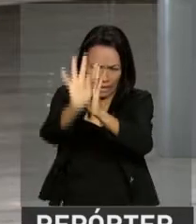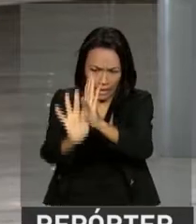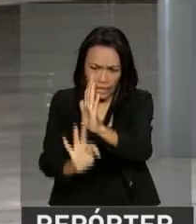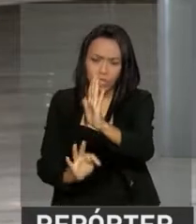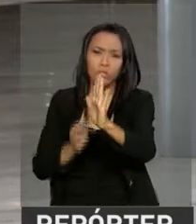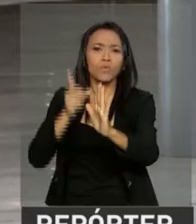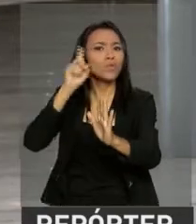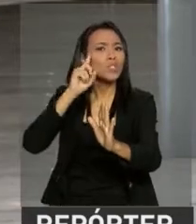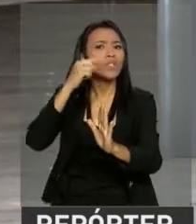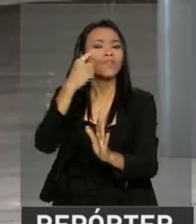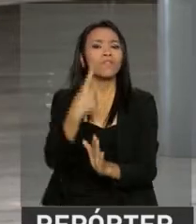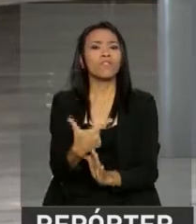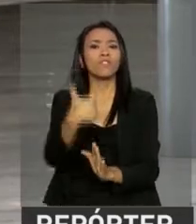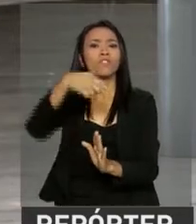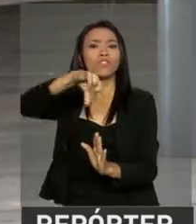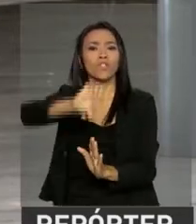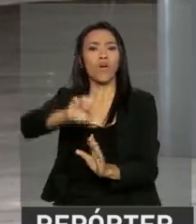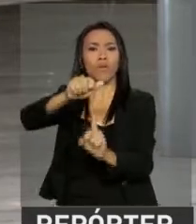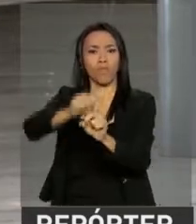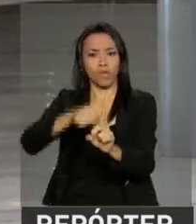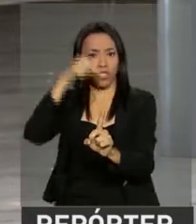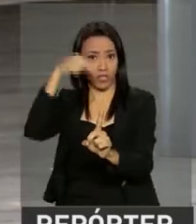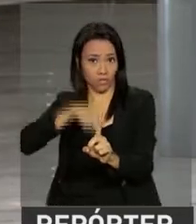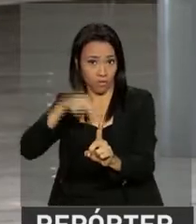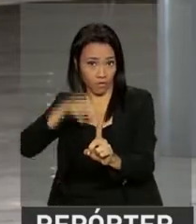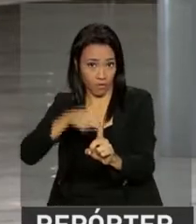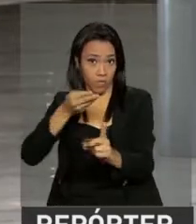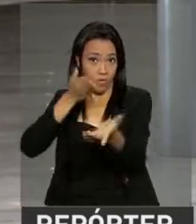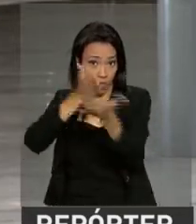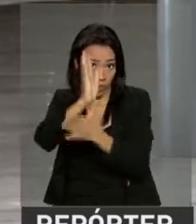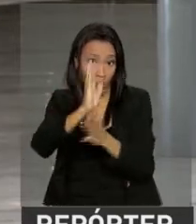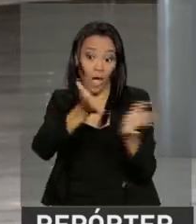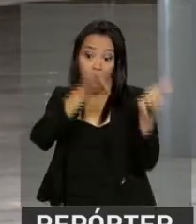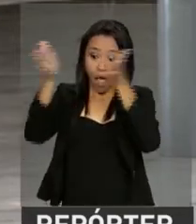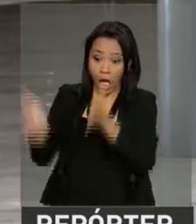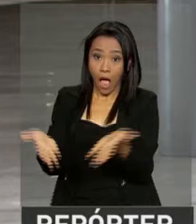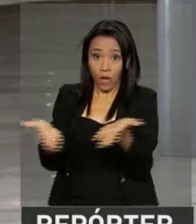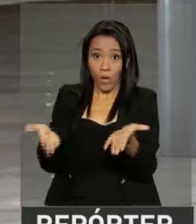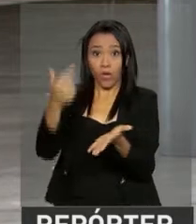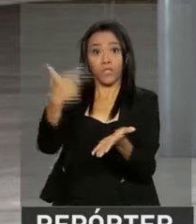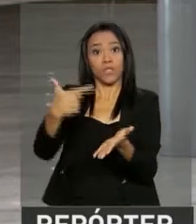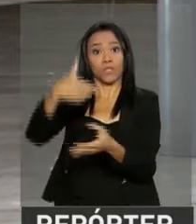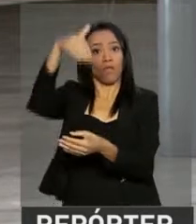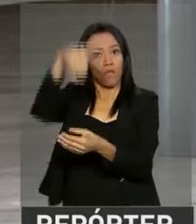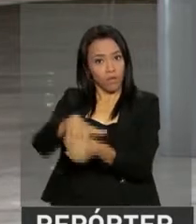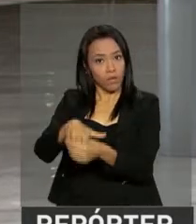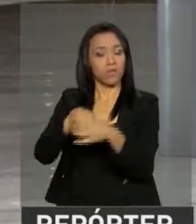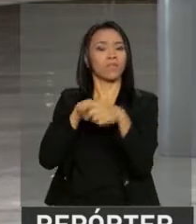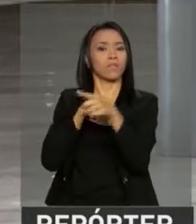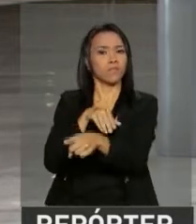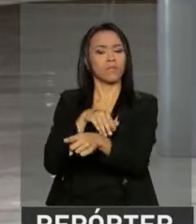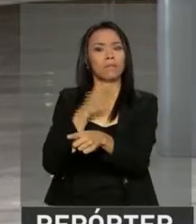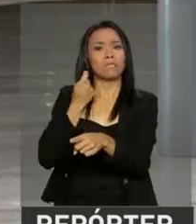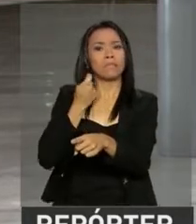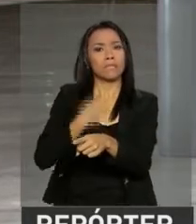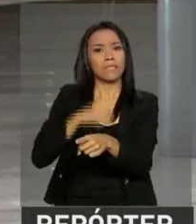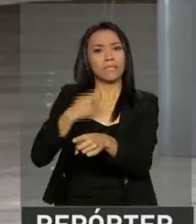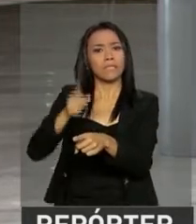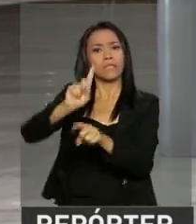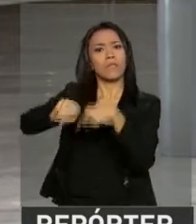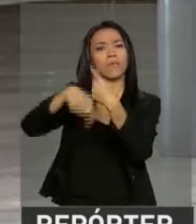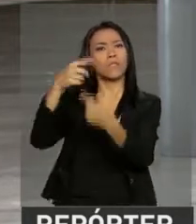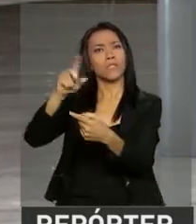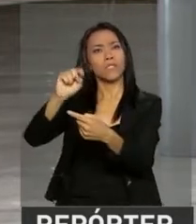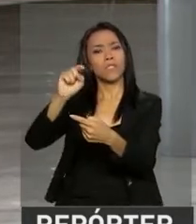no dia 29 de novembro caso seja aprovada agora em segundo turno é deverá ser promulgada depois